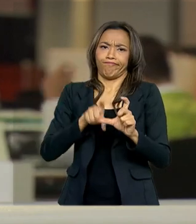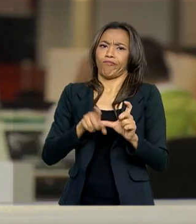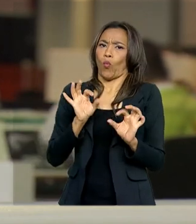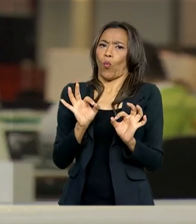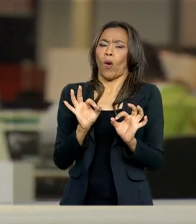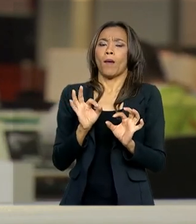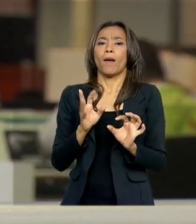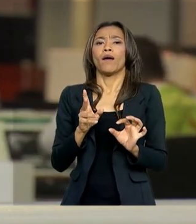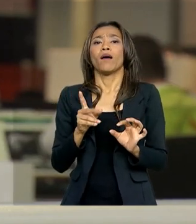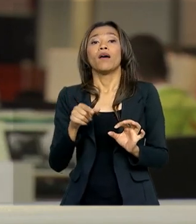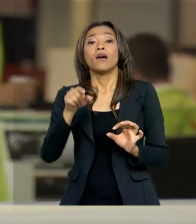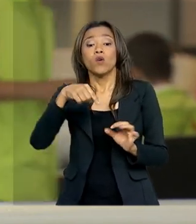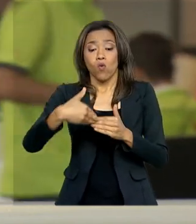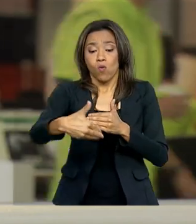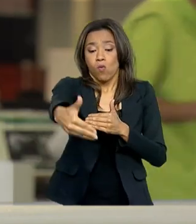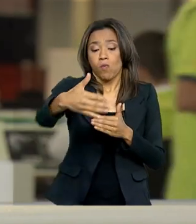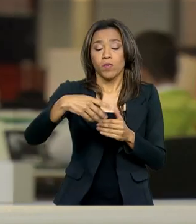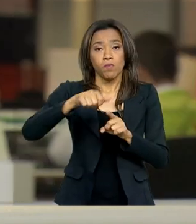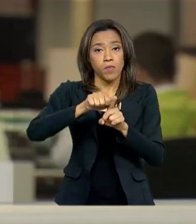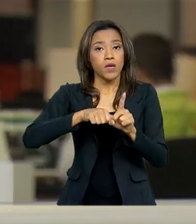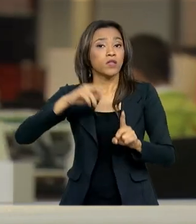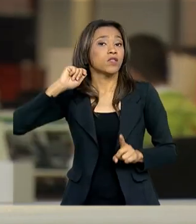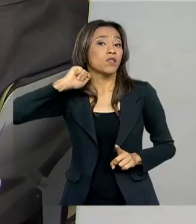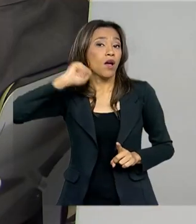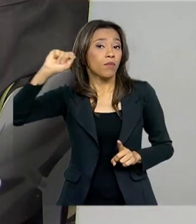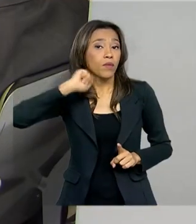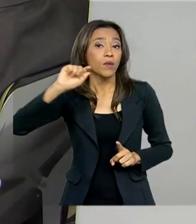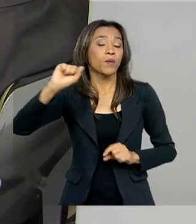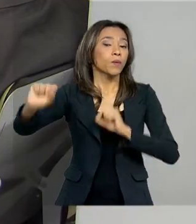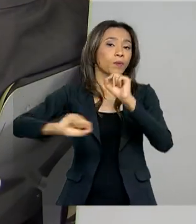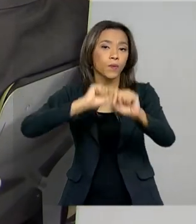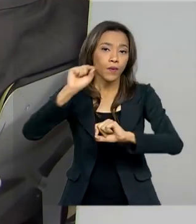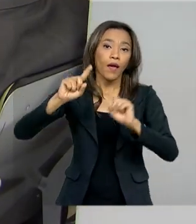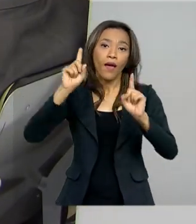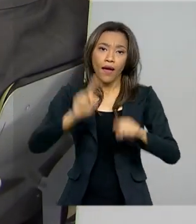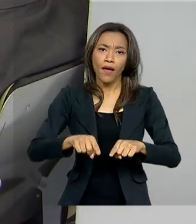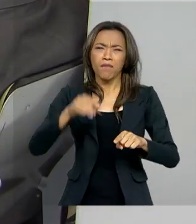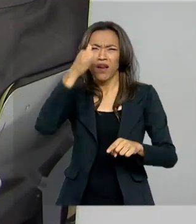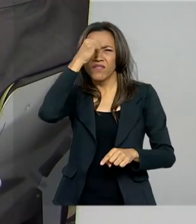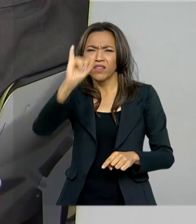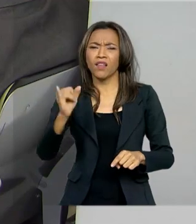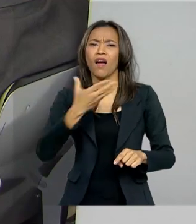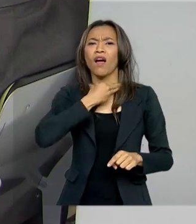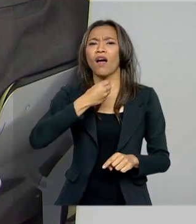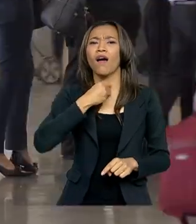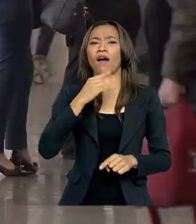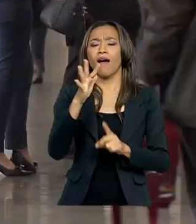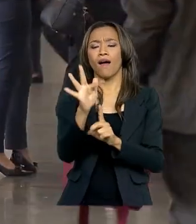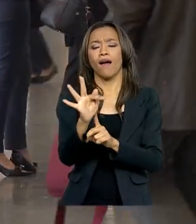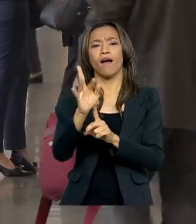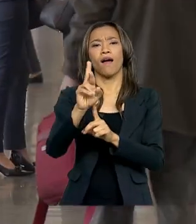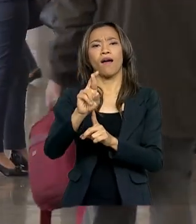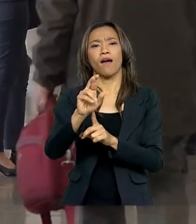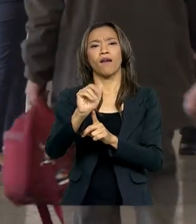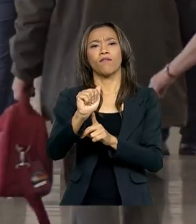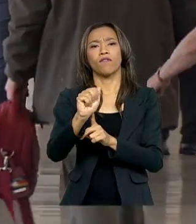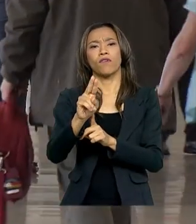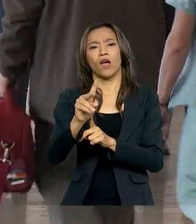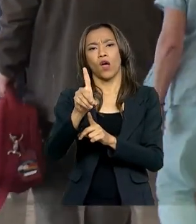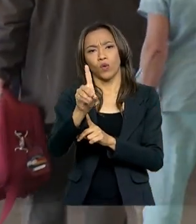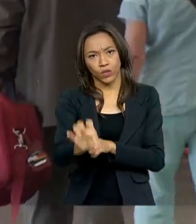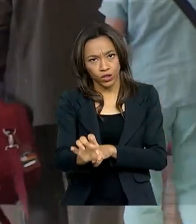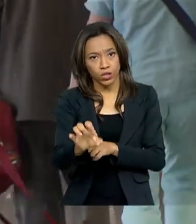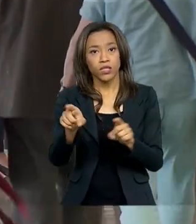que começou em abril desse ano foi garantir uma base cadastral para evitar fraudes e aumentar a segurança essa dos consumidores